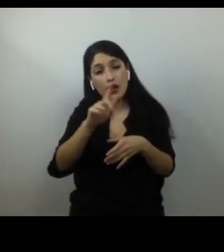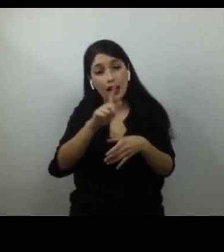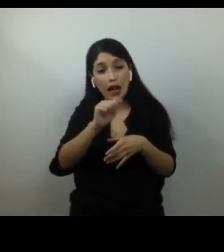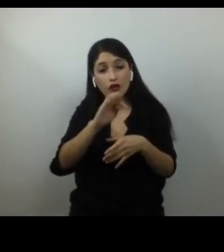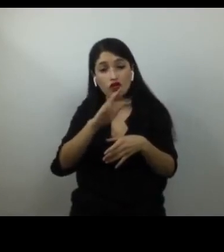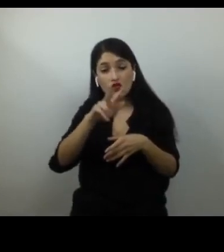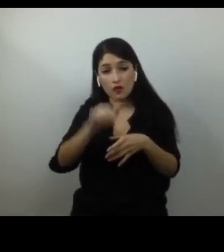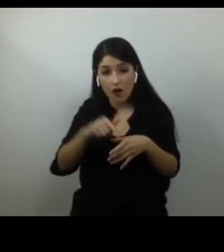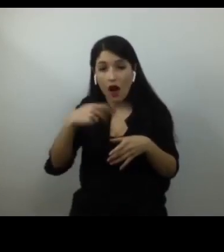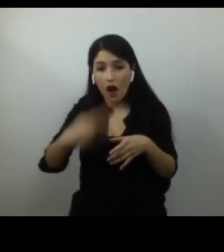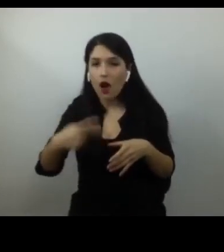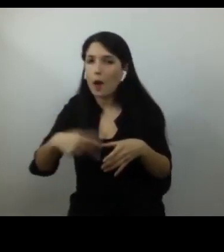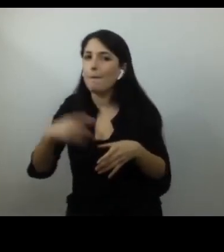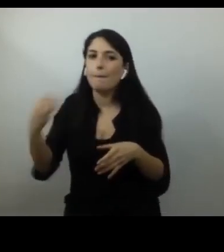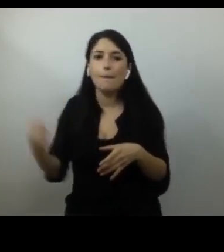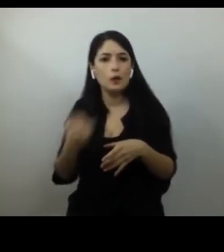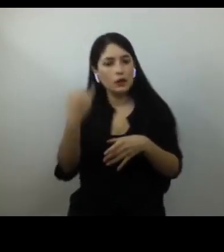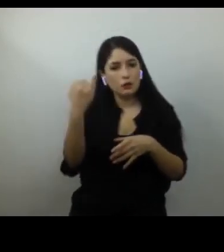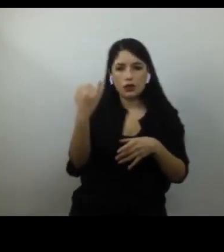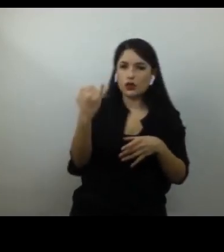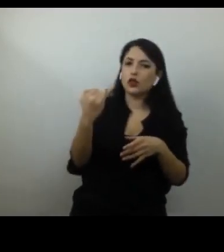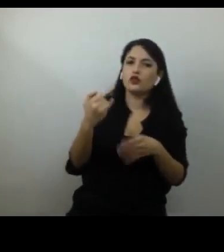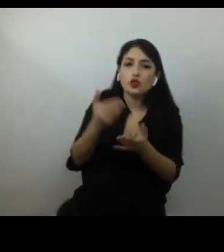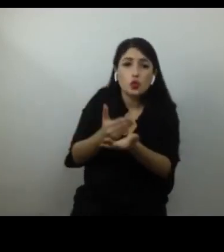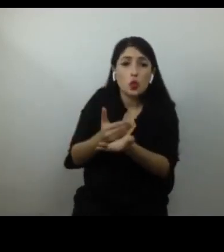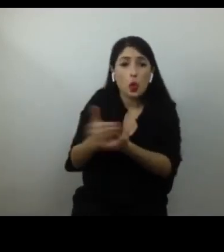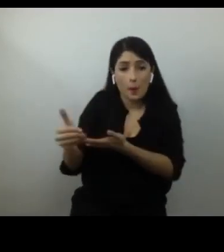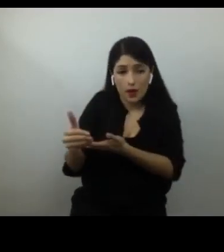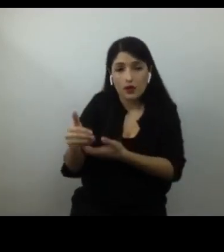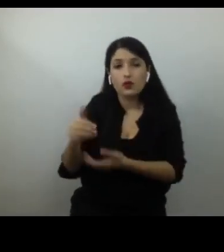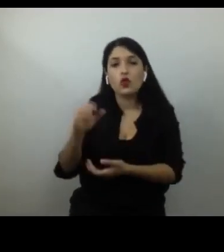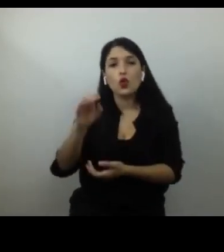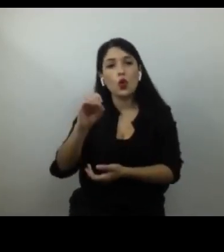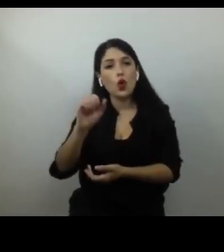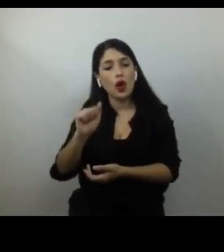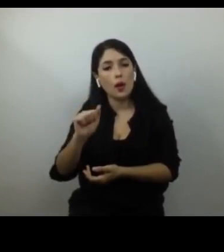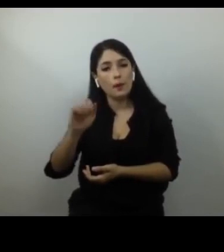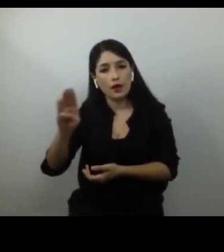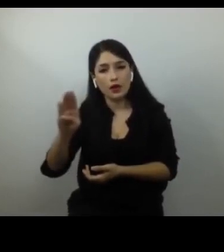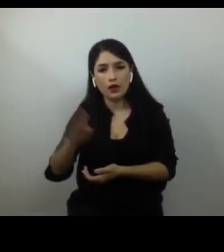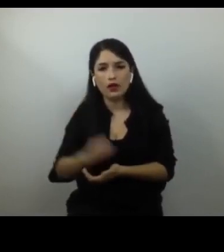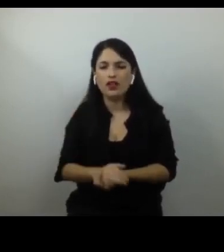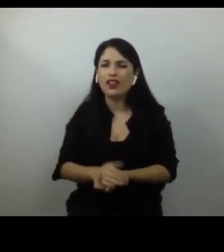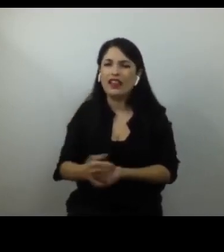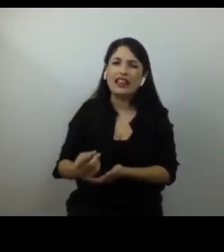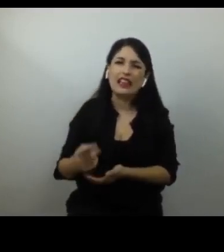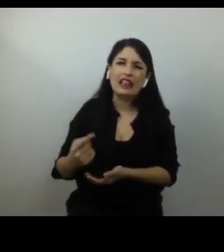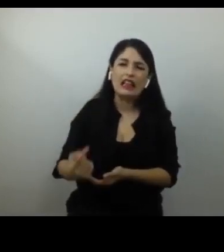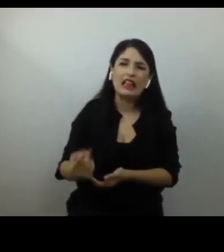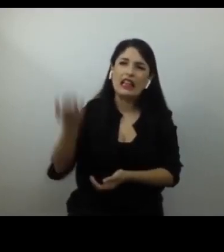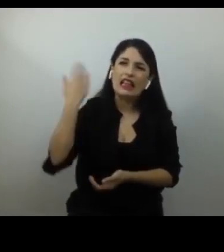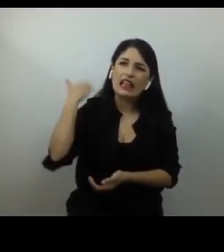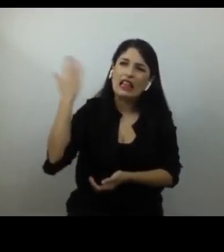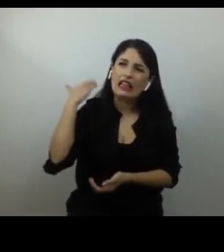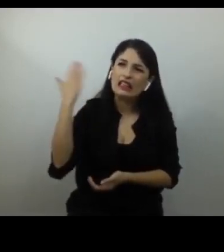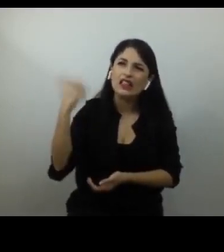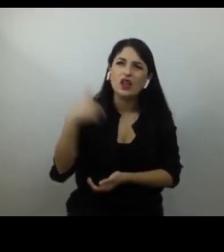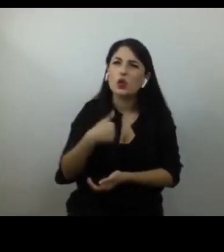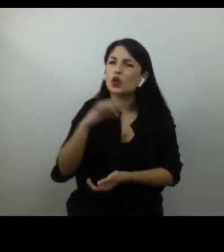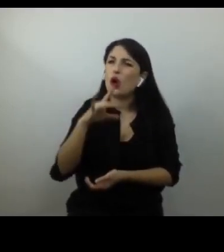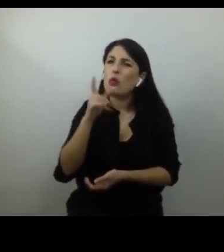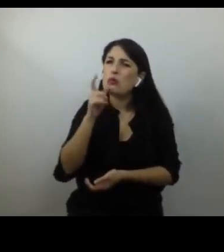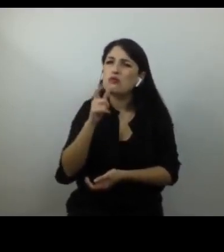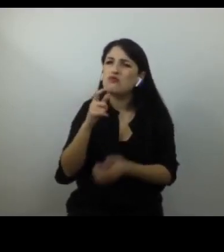relevante. Logo no início da gestão, num comentário absolutamente lateral meu, falava